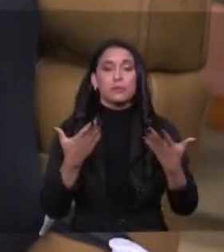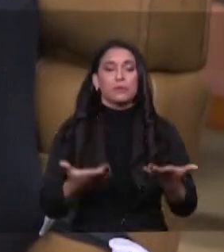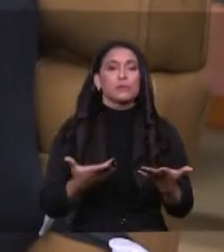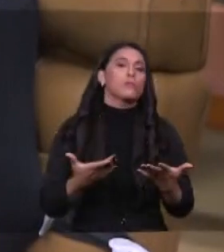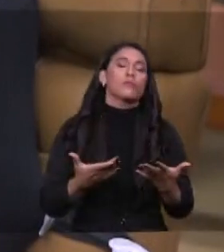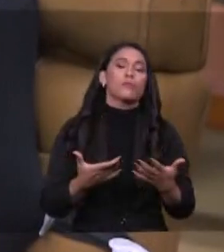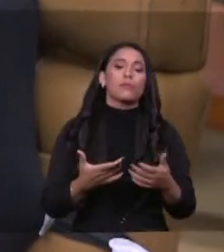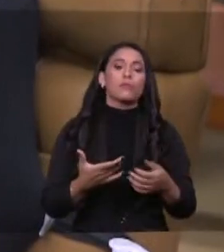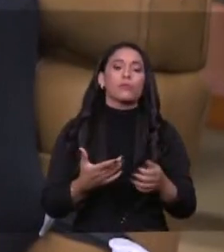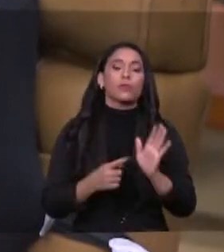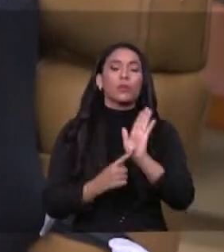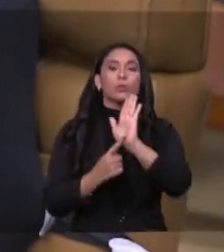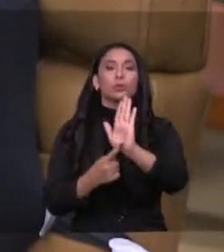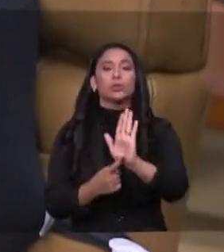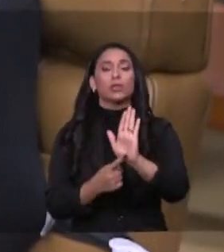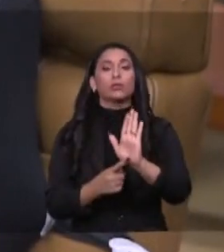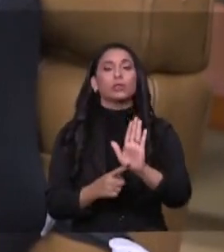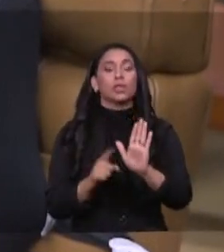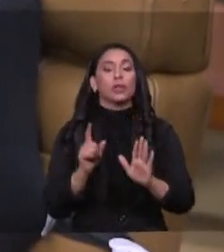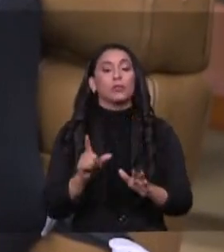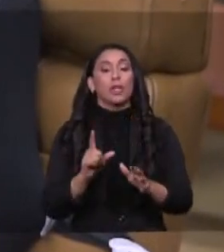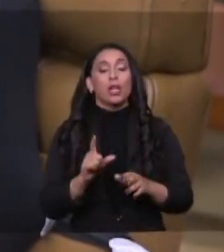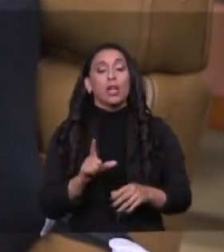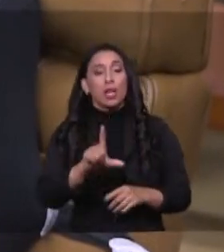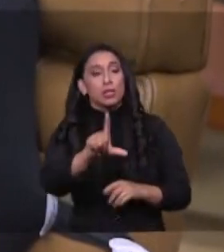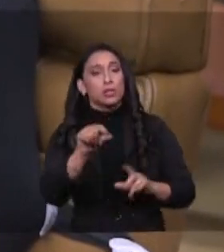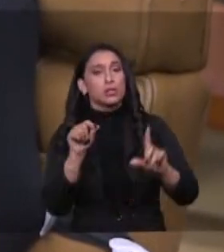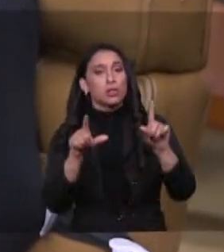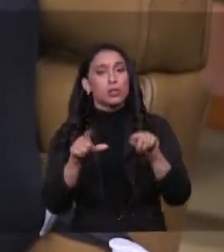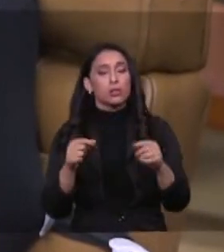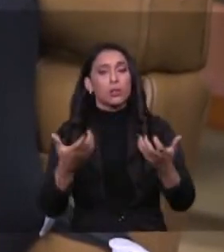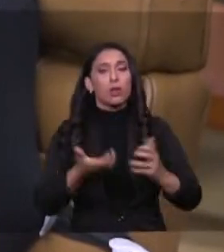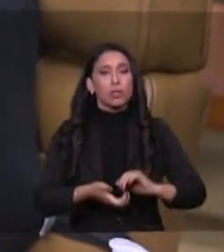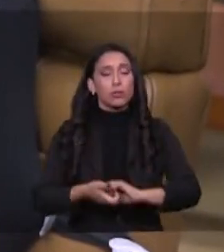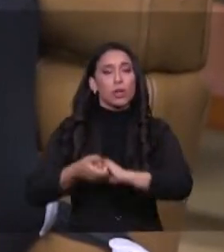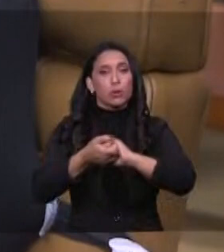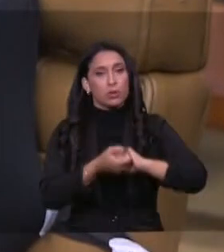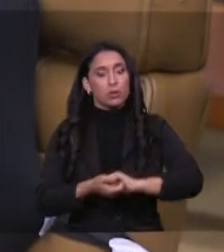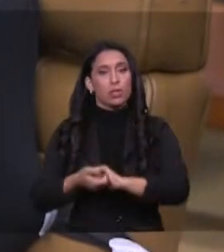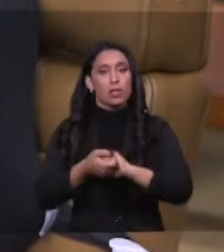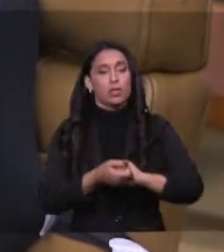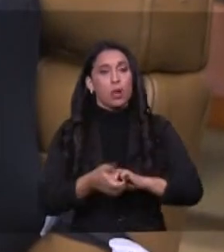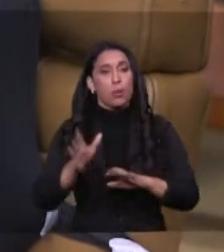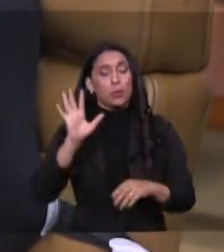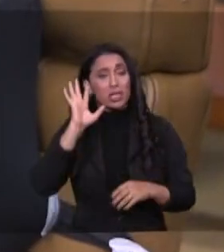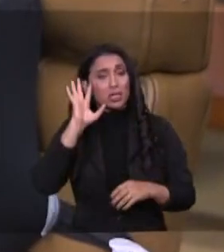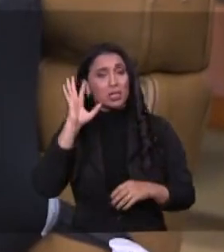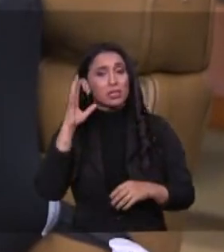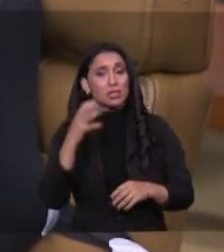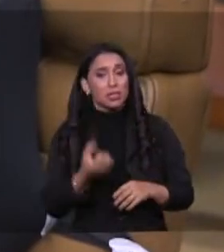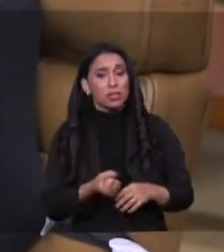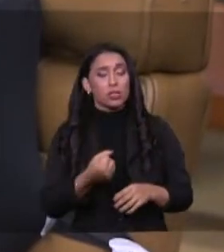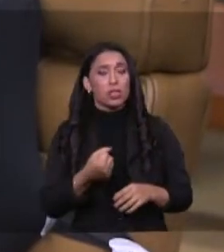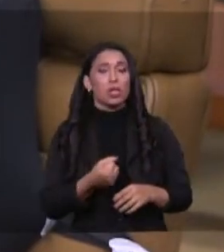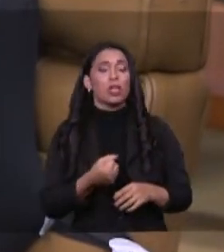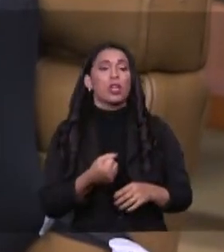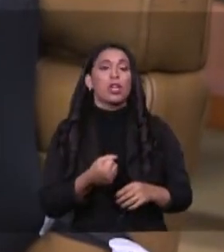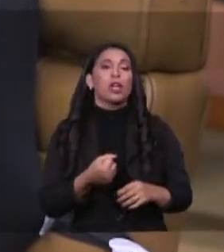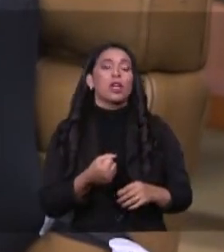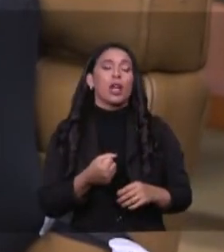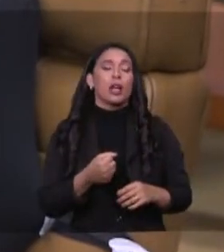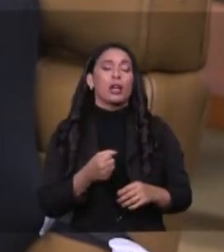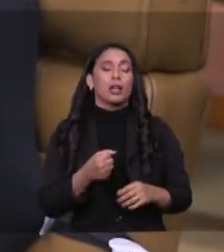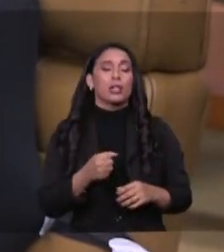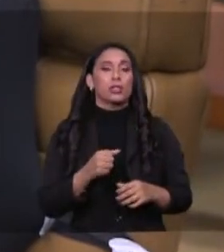descortinando-se, assim, a utilização das alternativas conciliatórias para o equacionamento de situações pretéritas,